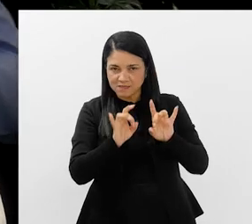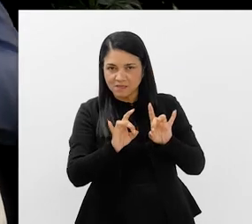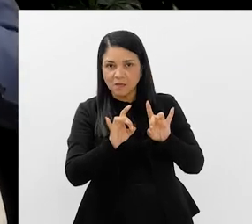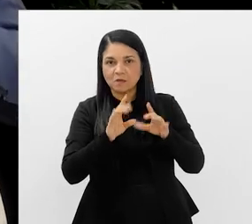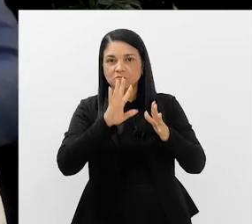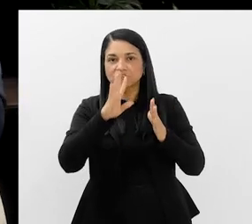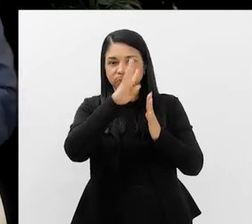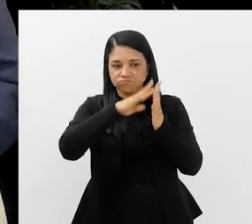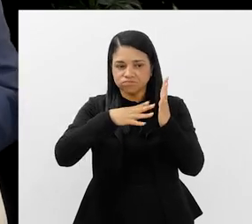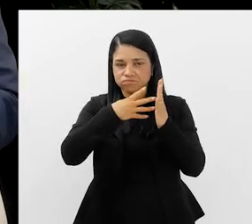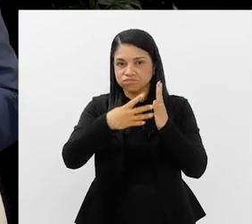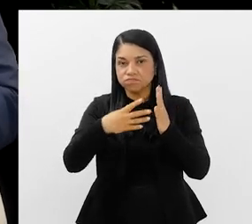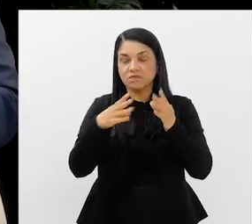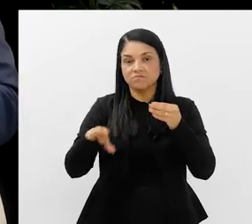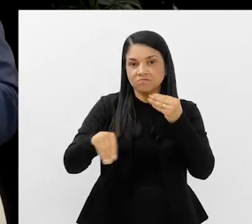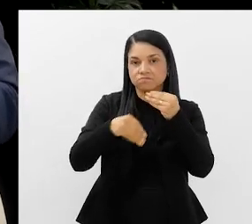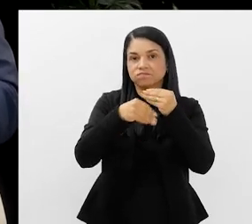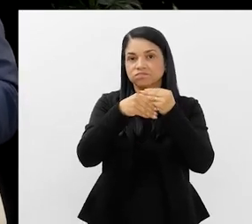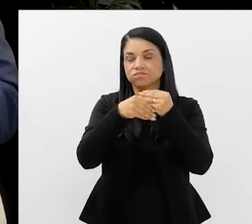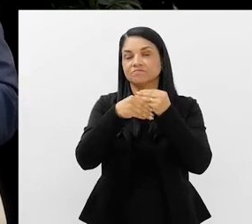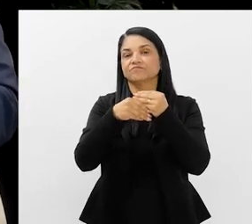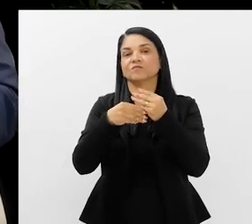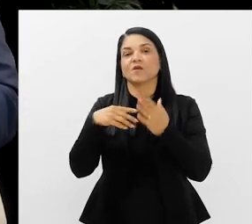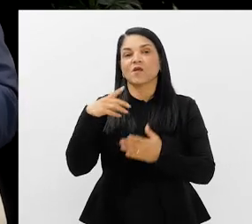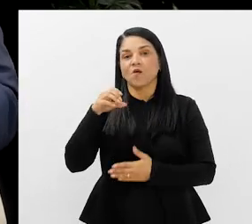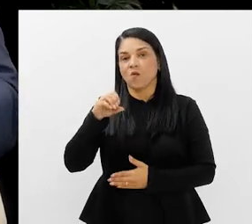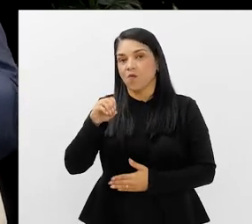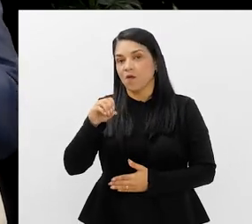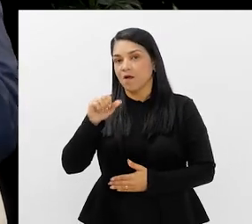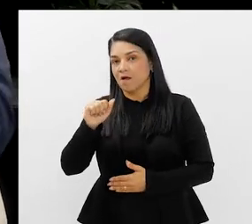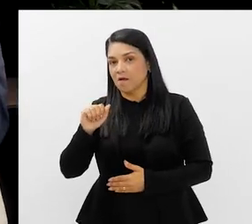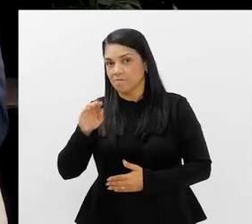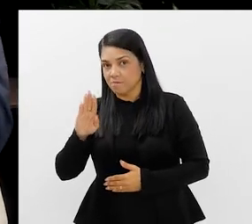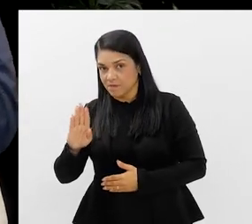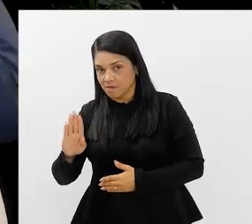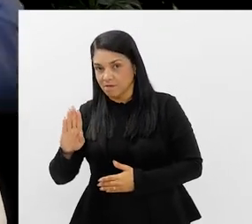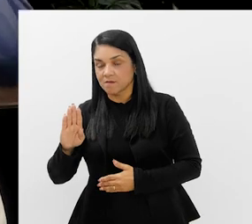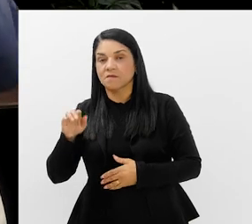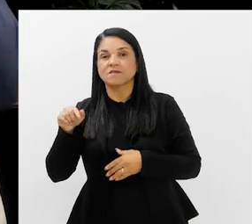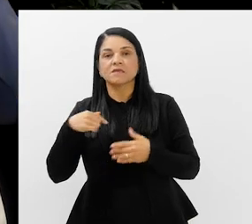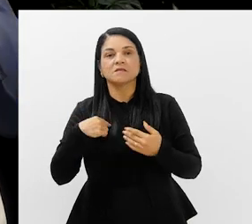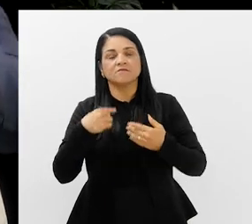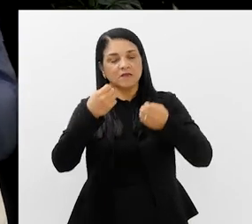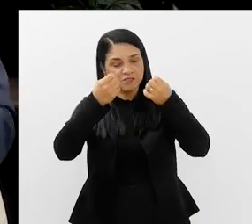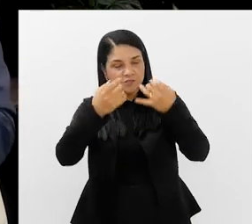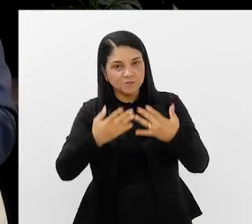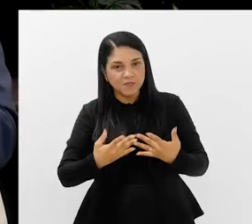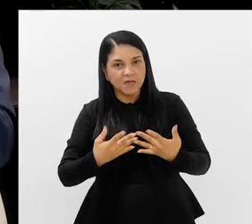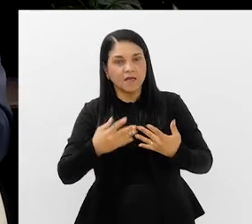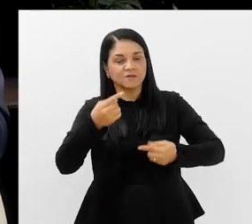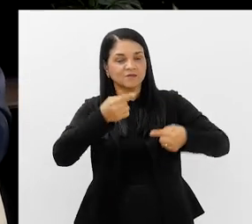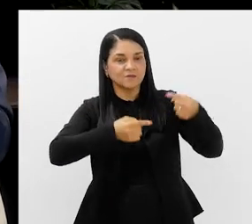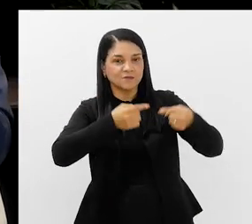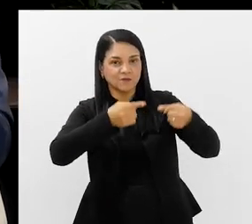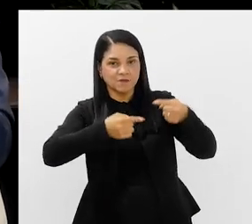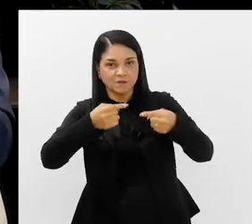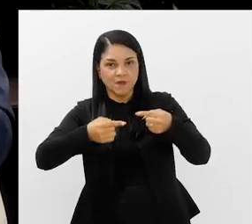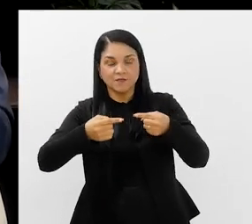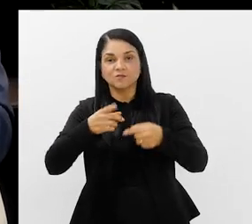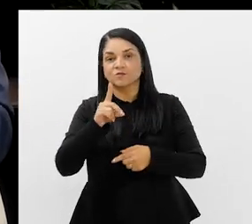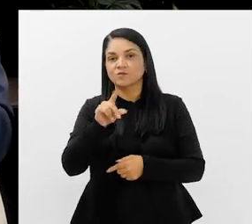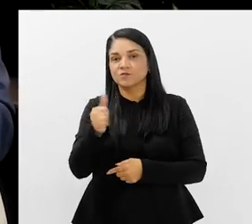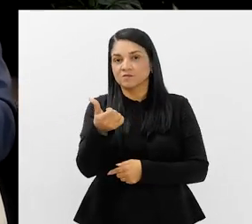que integra os quadros da Ordem dos Advogados do Brasil do Rio de Janeiro e que vai nos nortear nesse debate sobre o